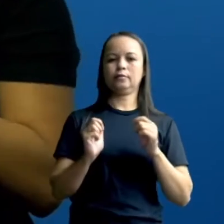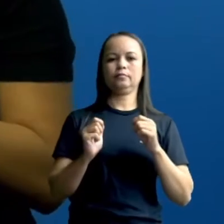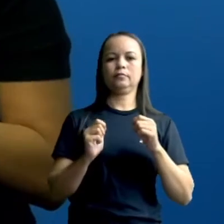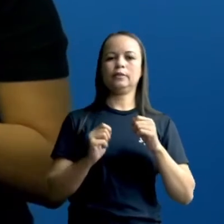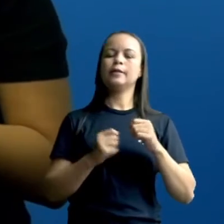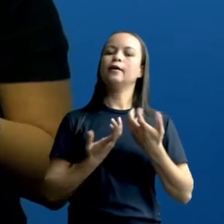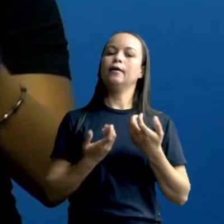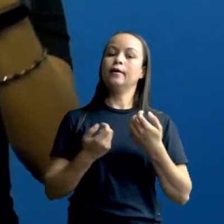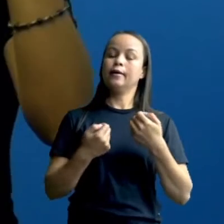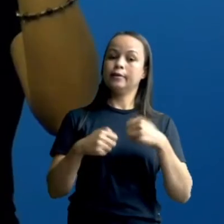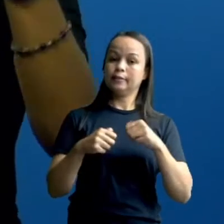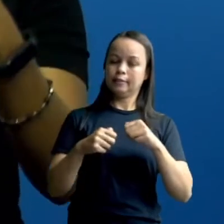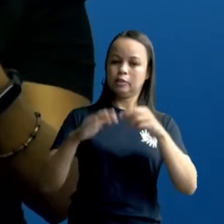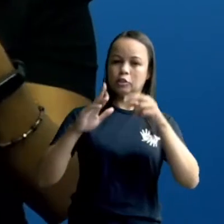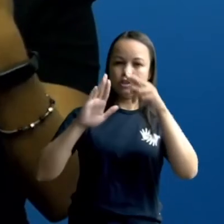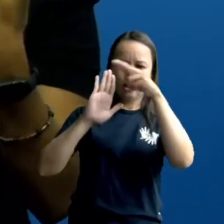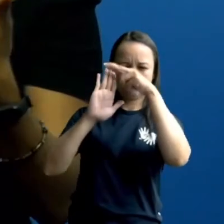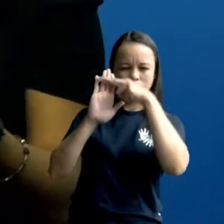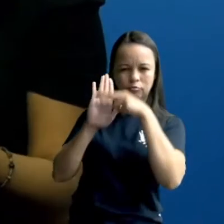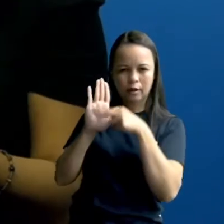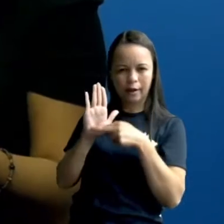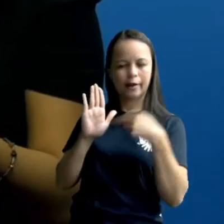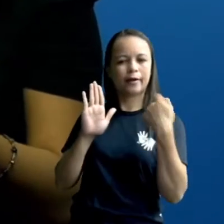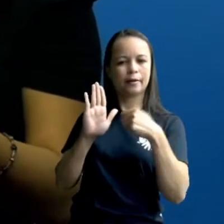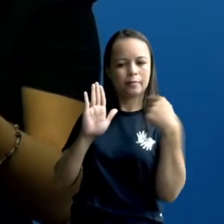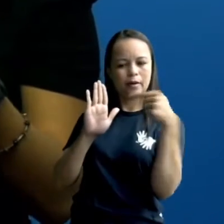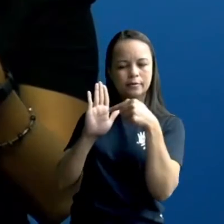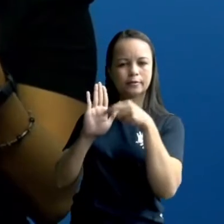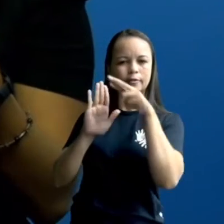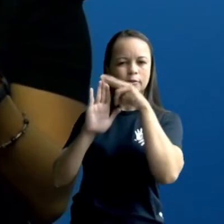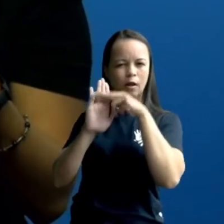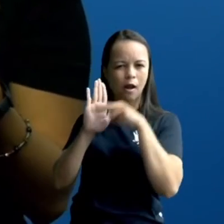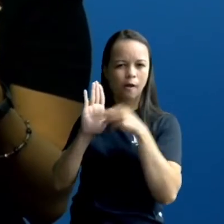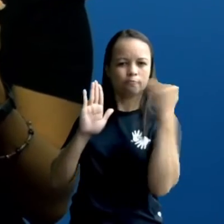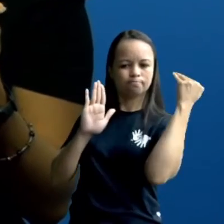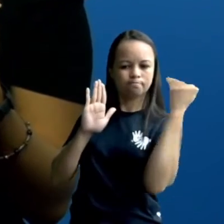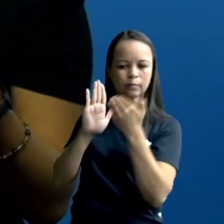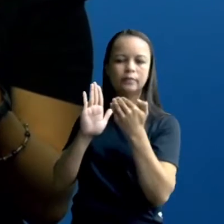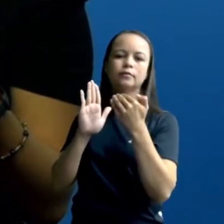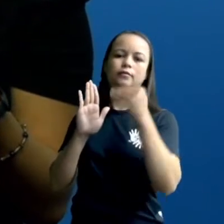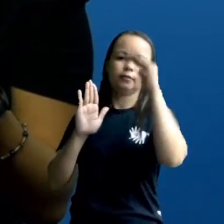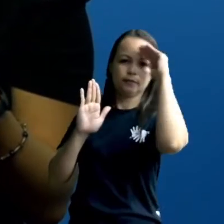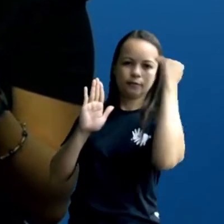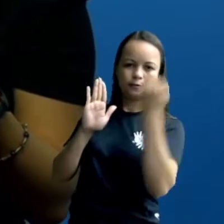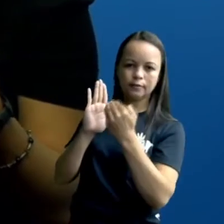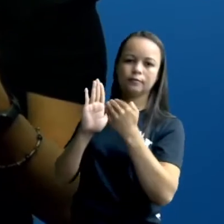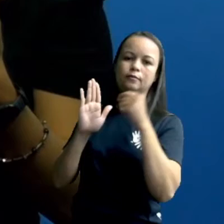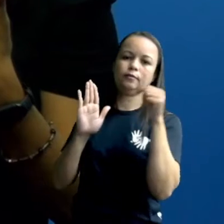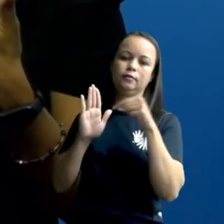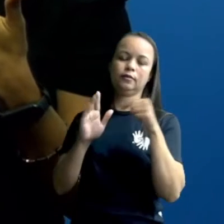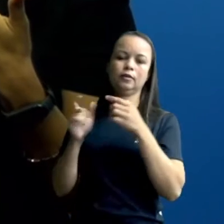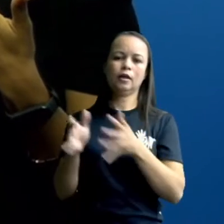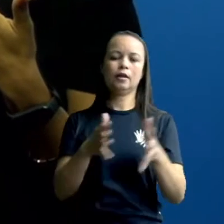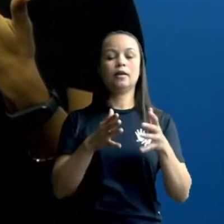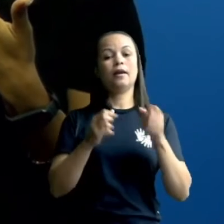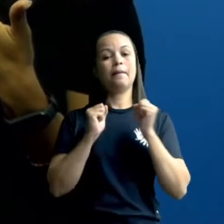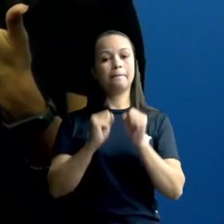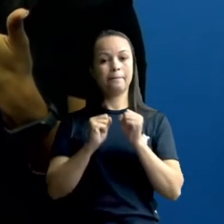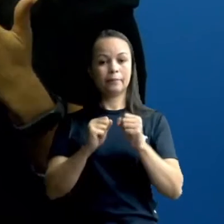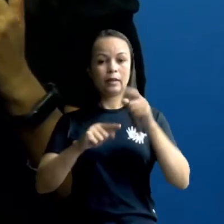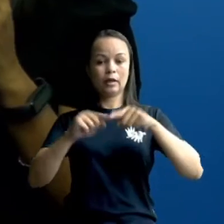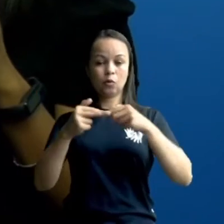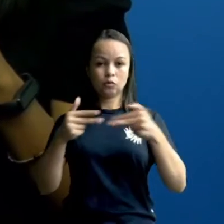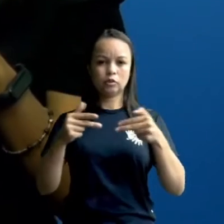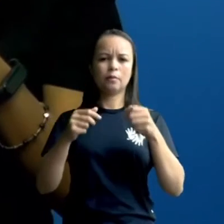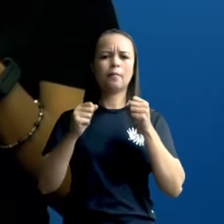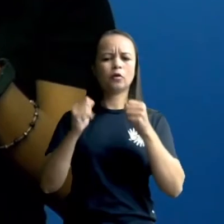regra tem que ser seguida, onde esses recursos naturais, eles podem até ser explorados,